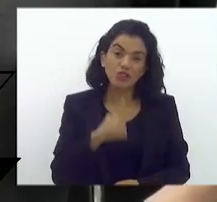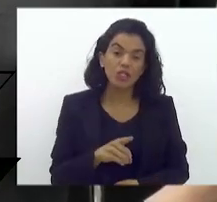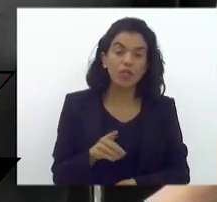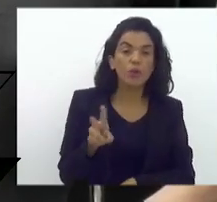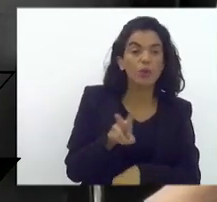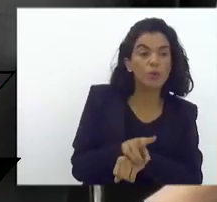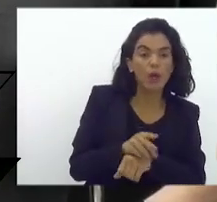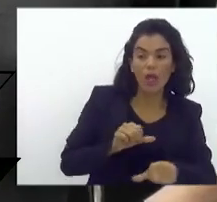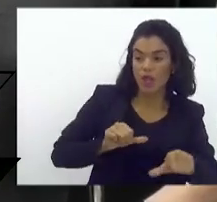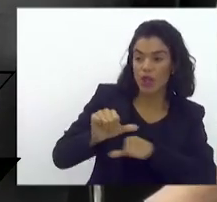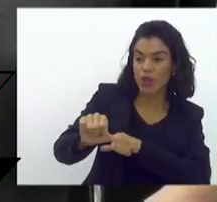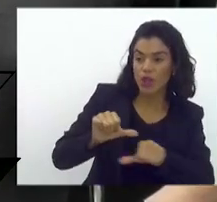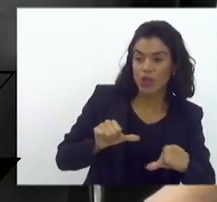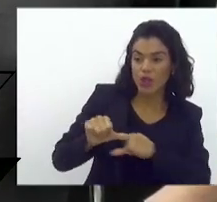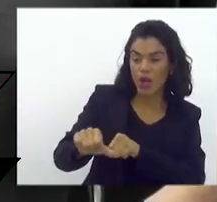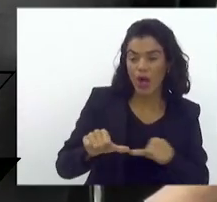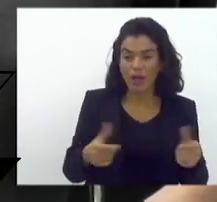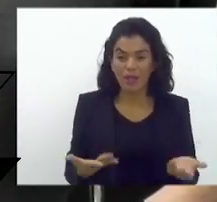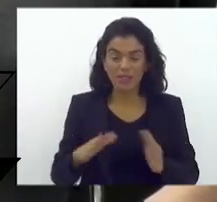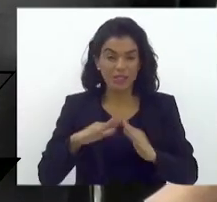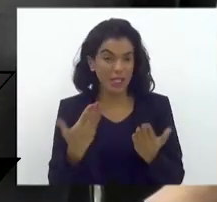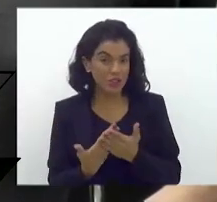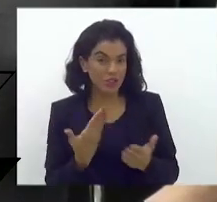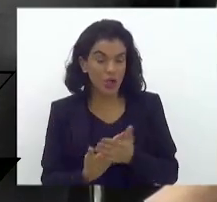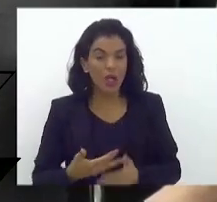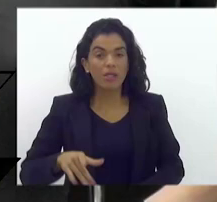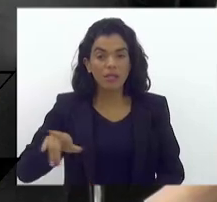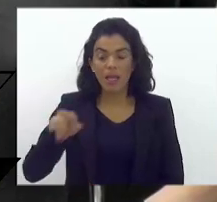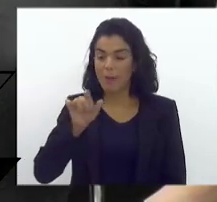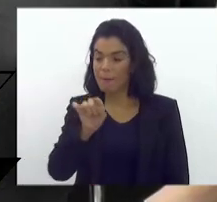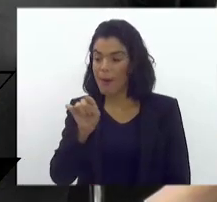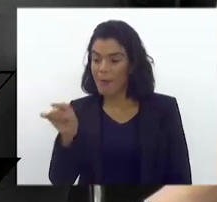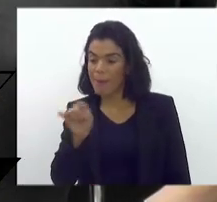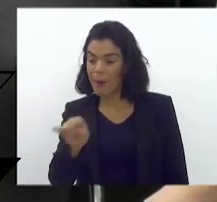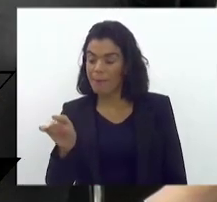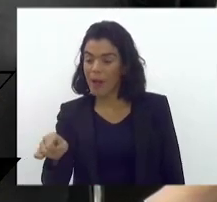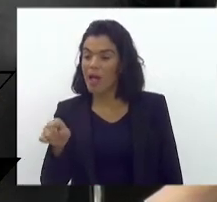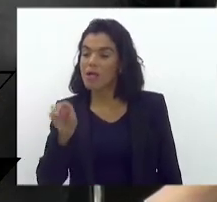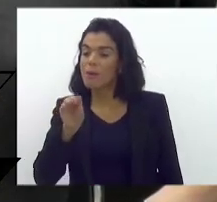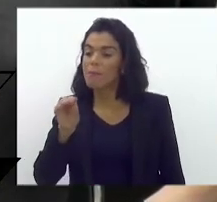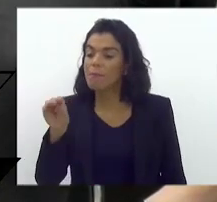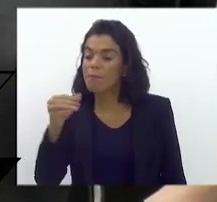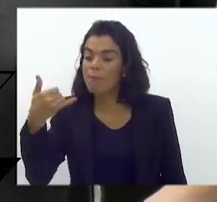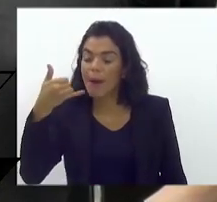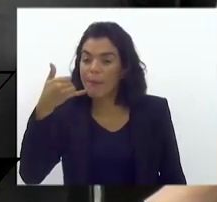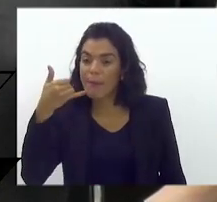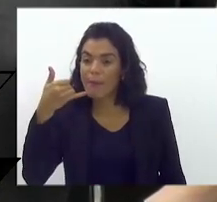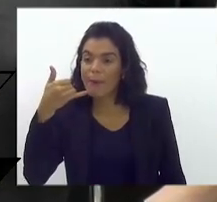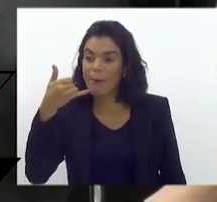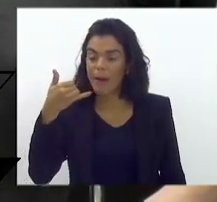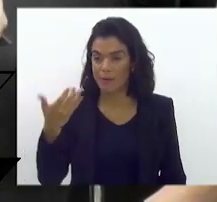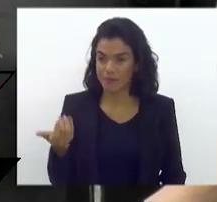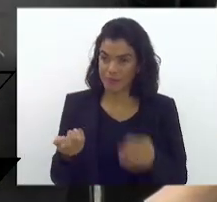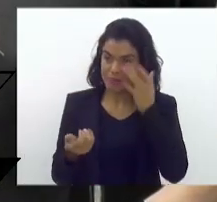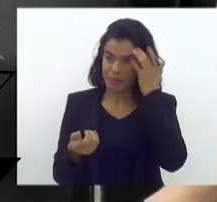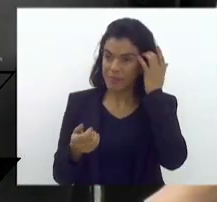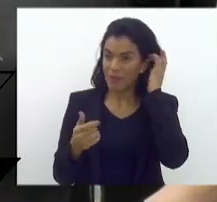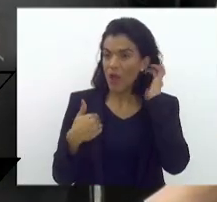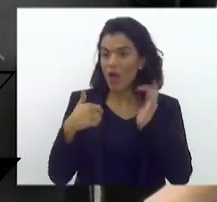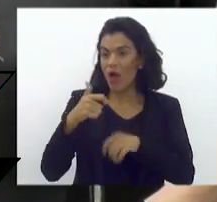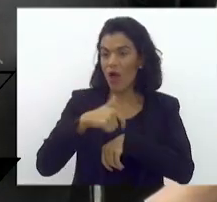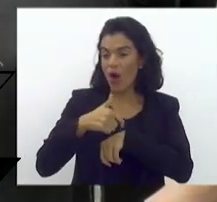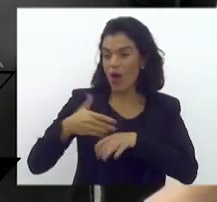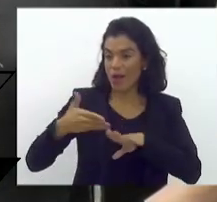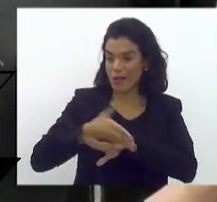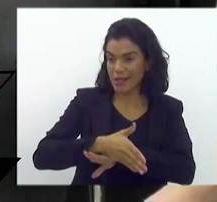ficar se revezando. Tem escola que tem interfone, porque não tem porteiro. Aí, na hora que é hora da entrada,